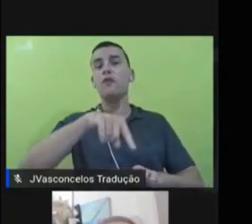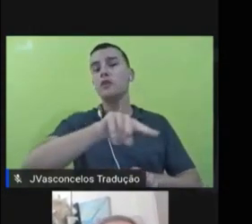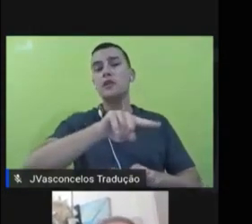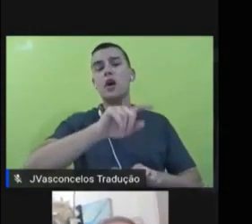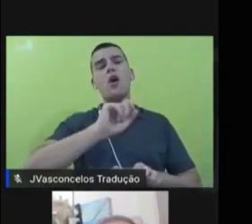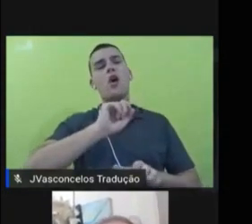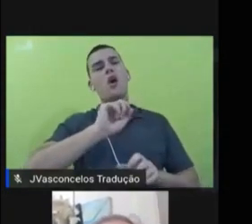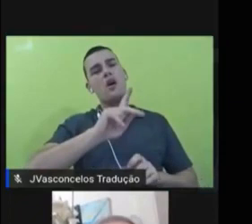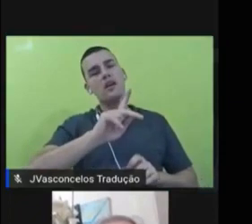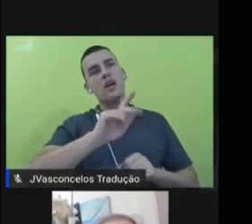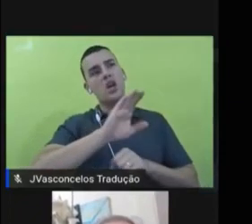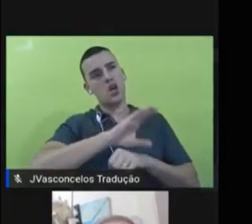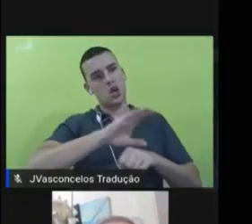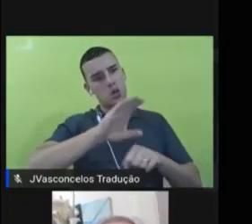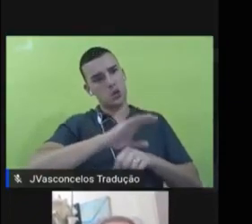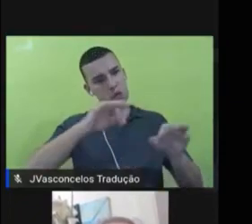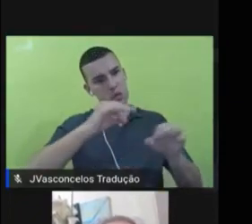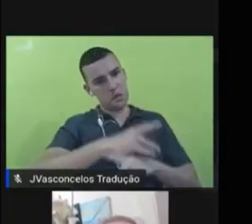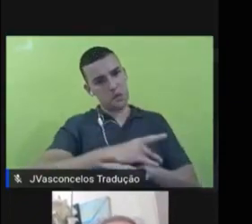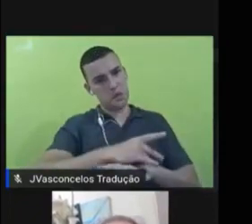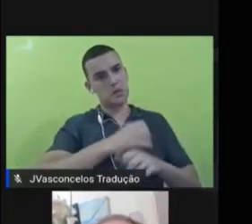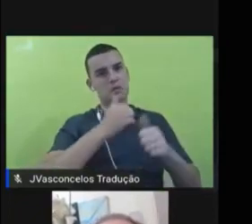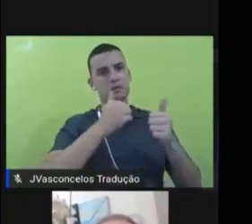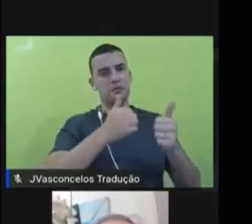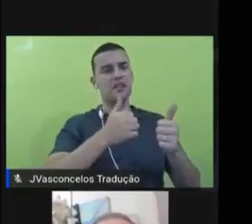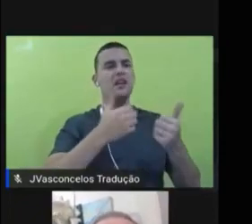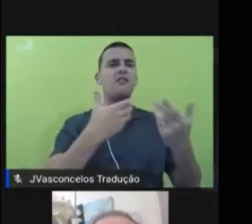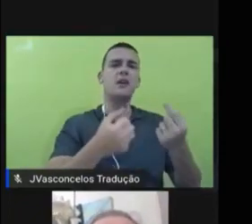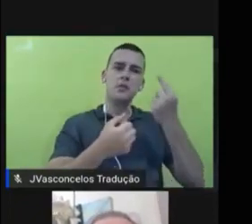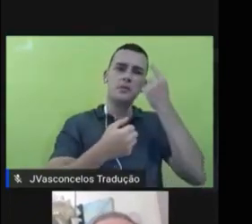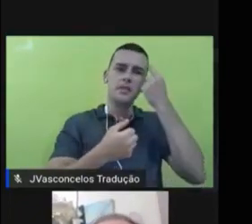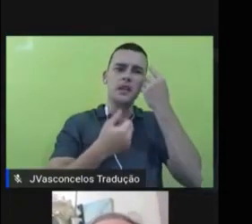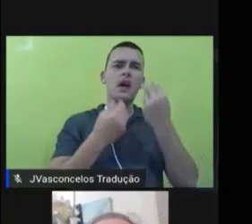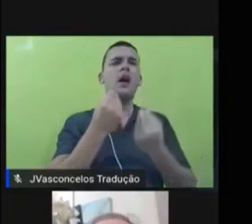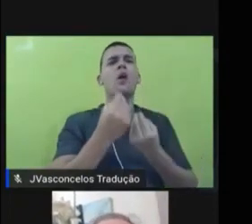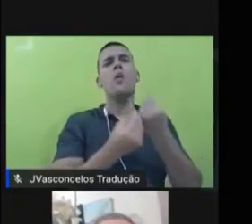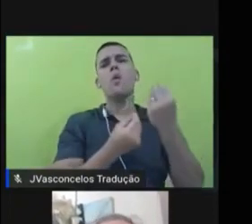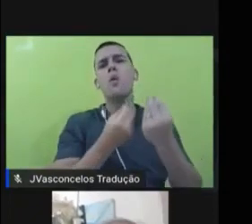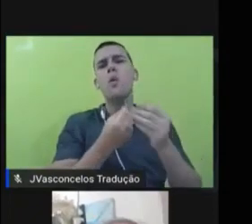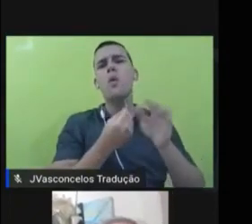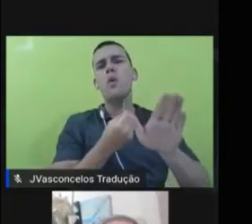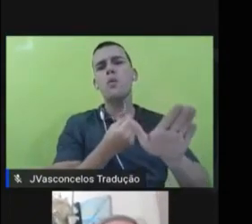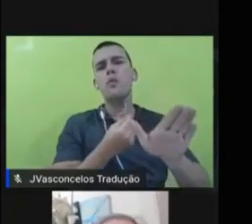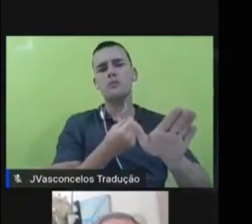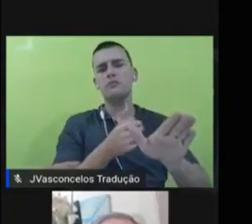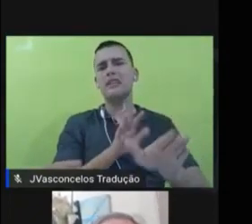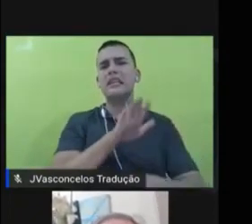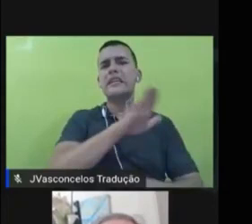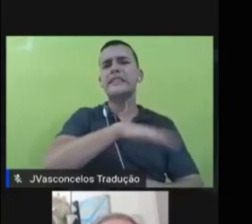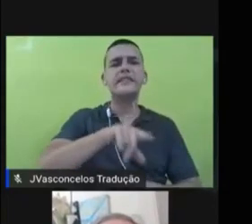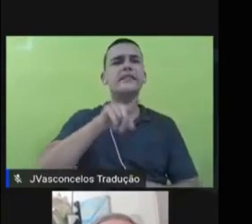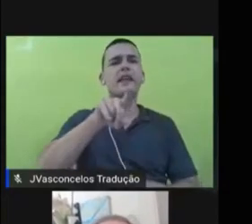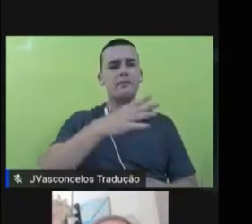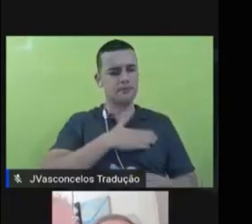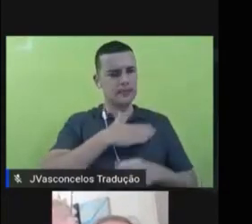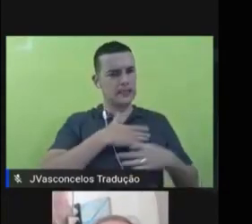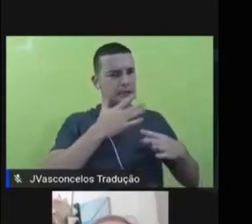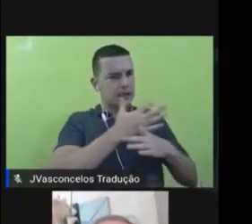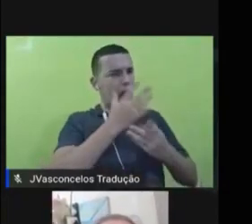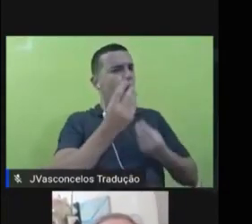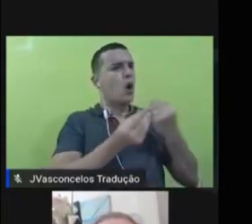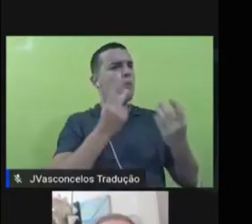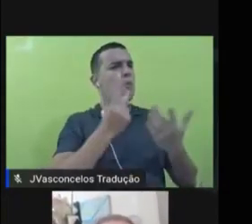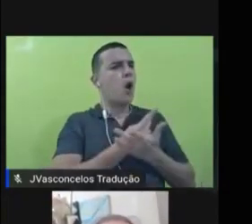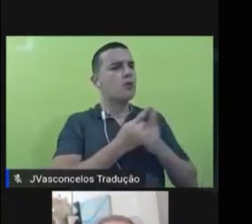vamos pensar no módulo dessa aula, como é que está, qual é a situação dessas crianças no meu município? Olha,